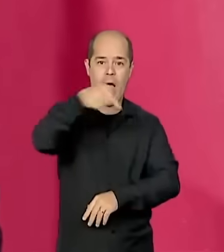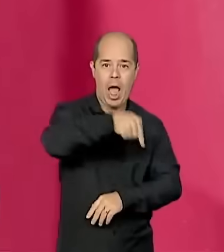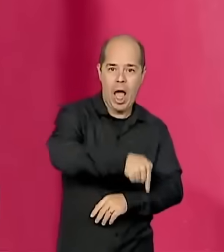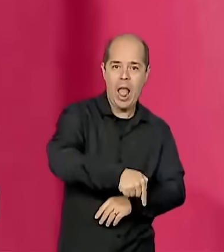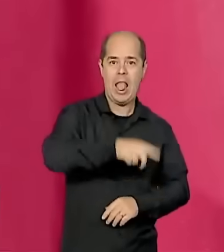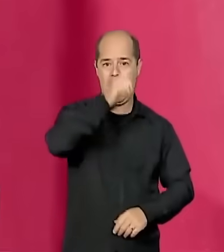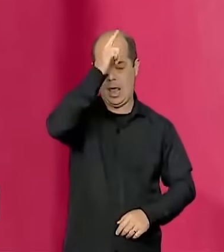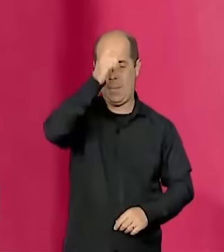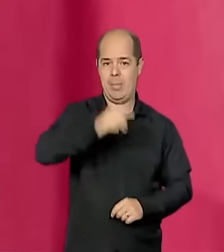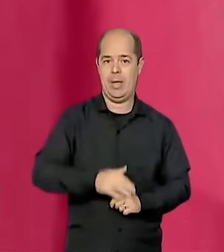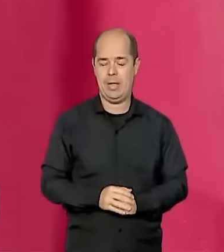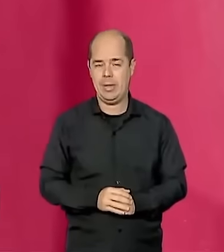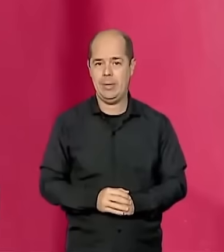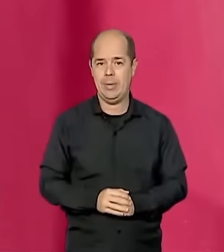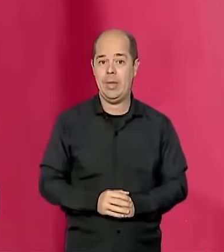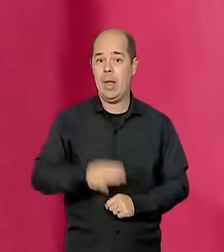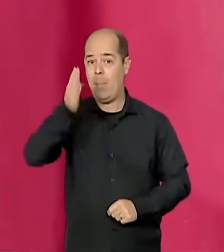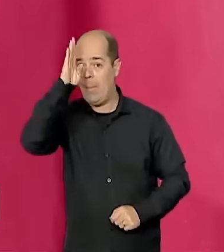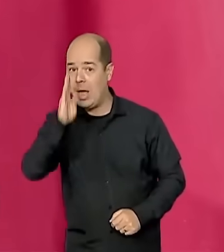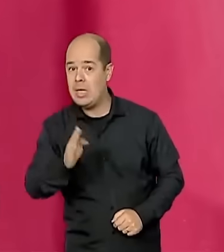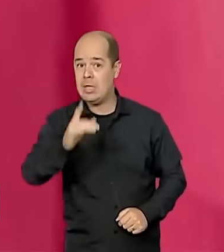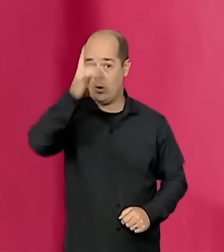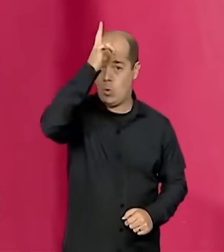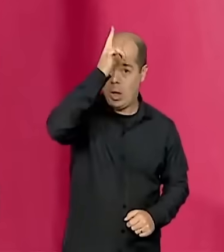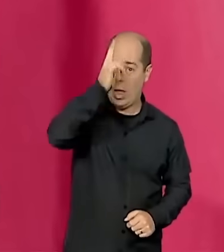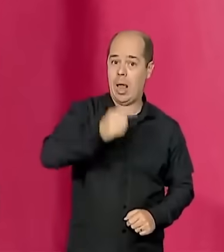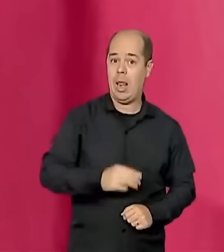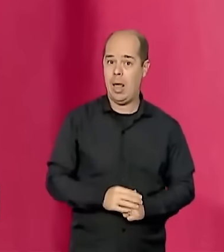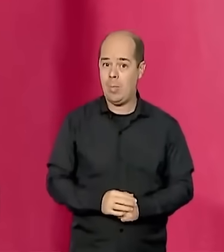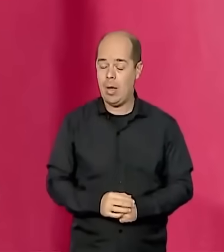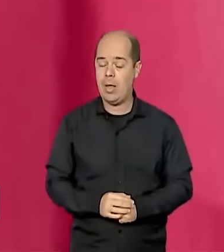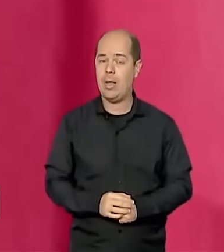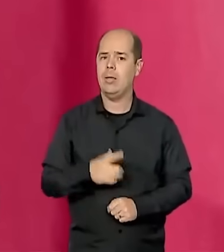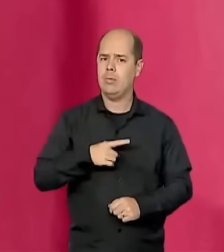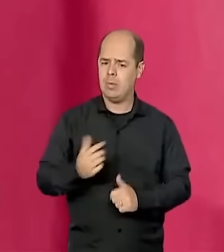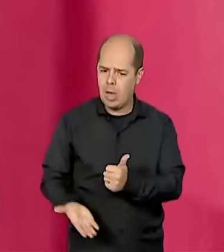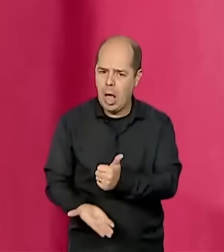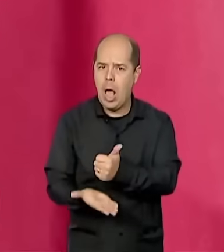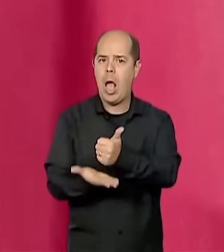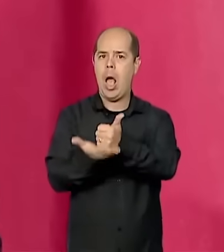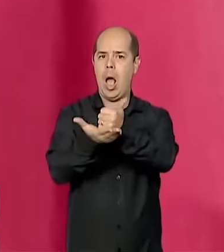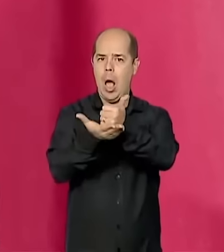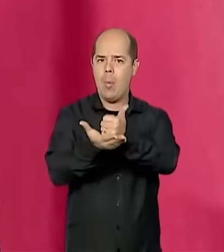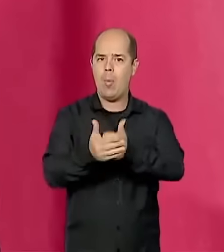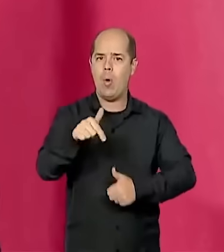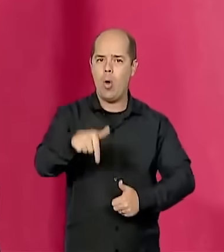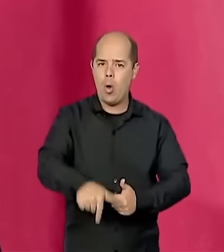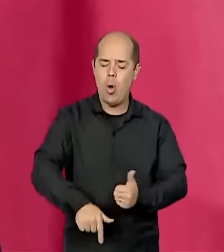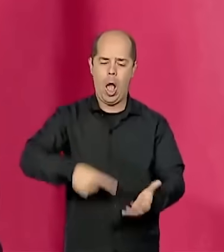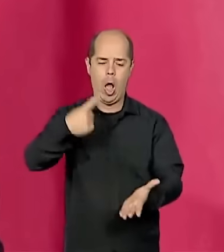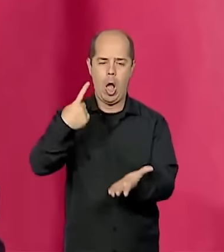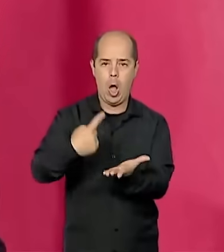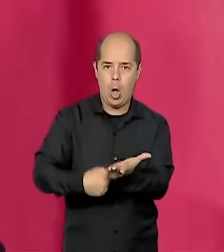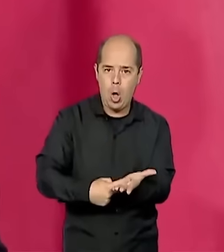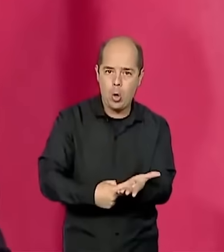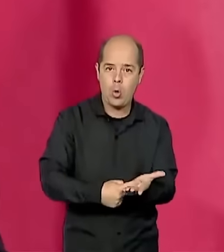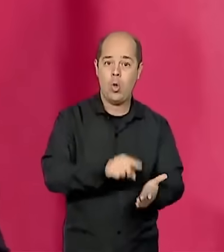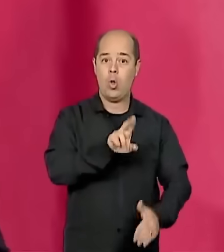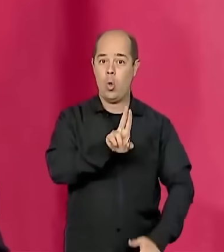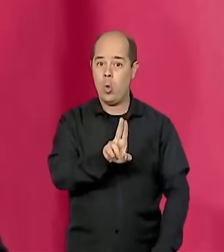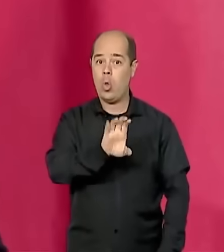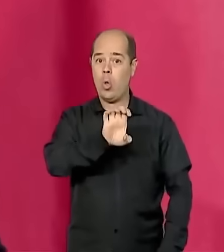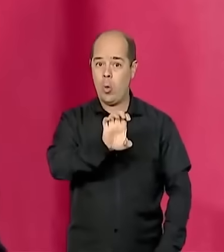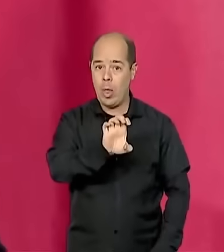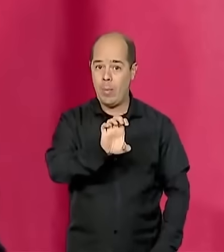o Brasil e a Alemanha apoiam a celebração do Acordo União Europeia-Mercosul. Vamos envidar